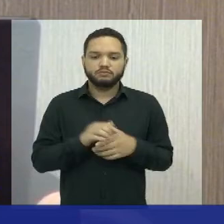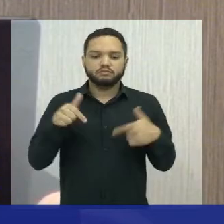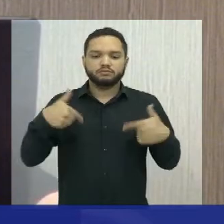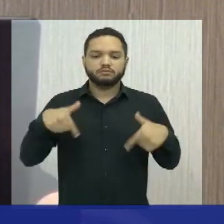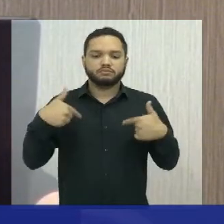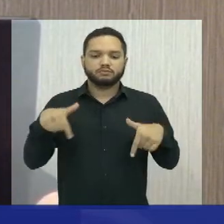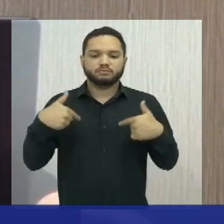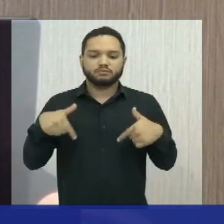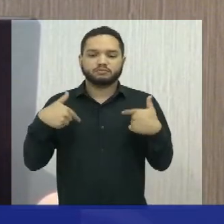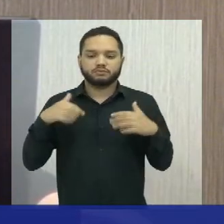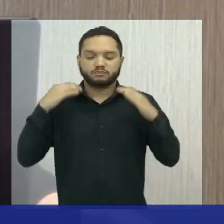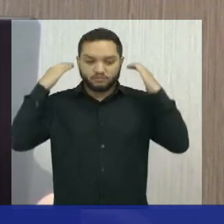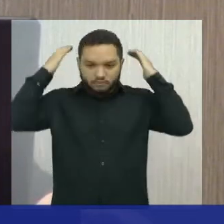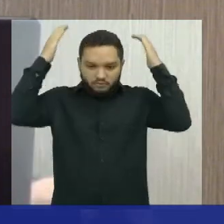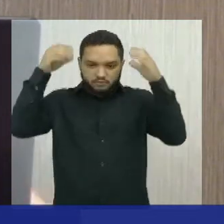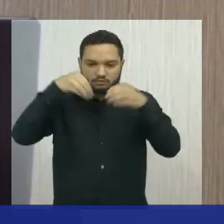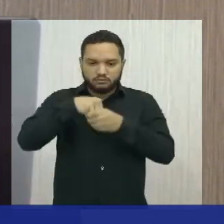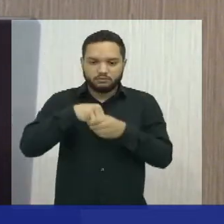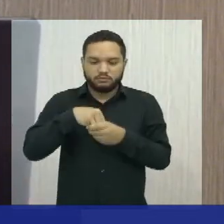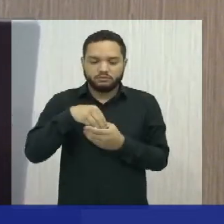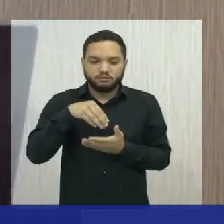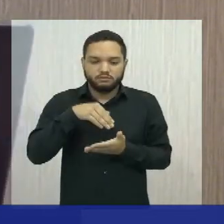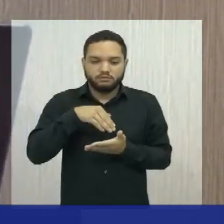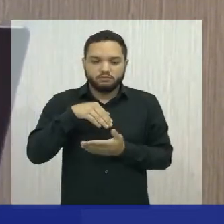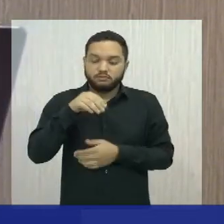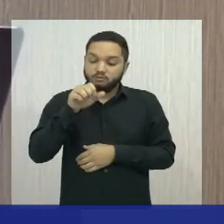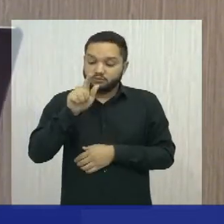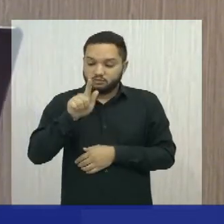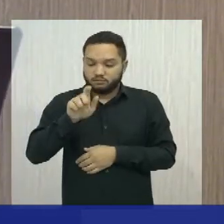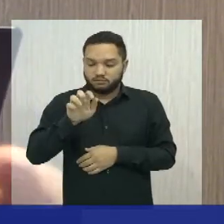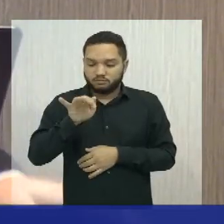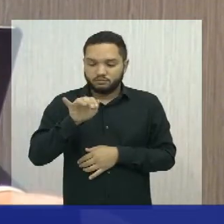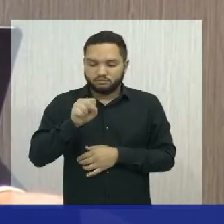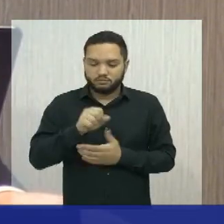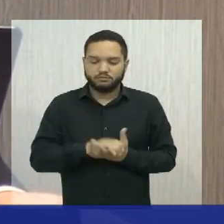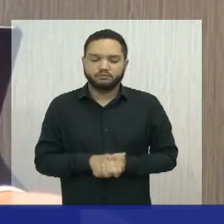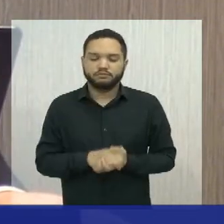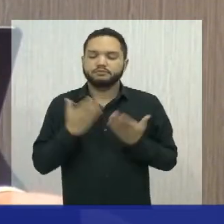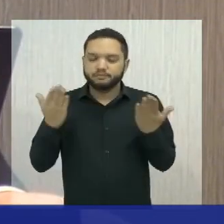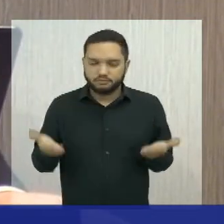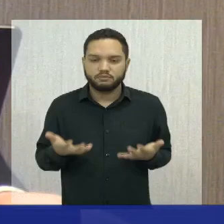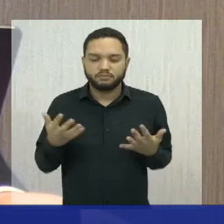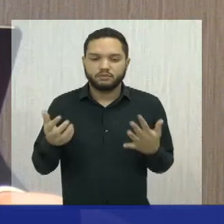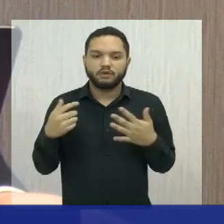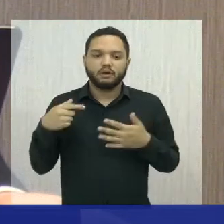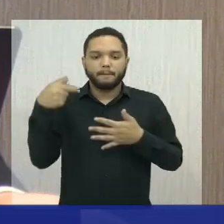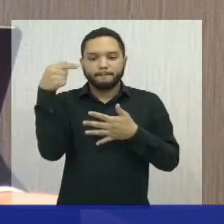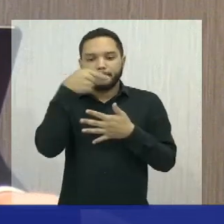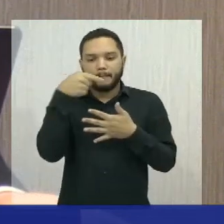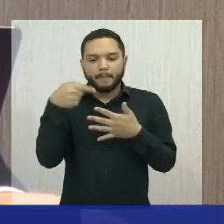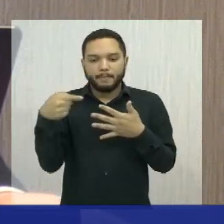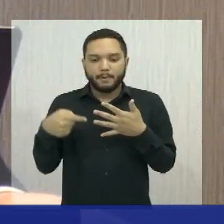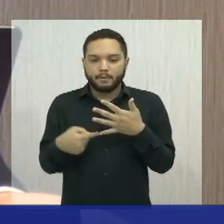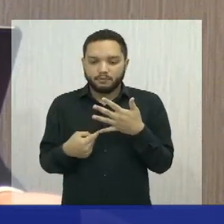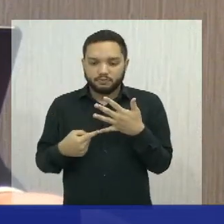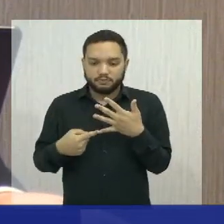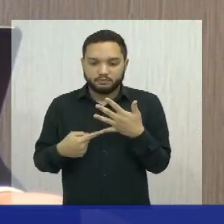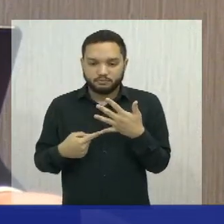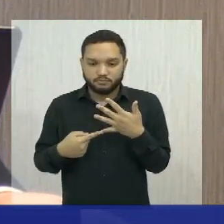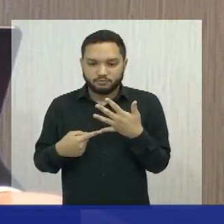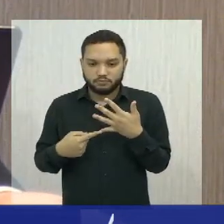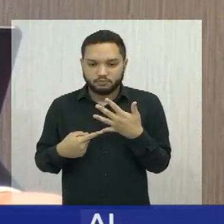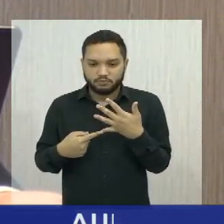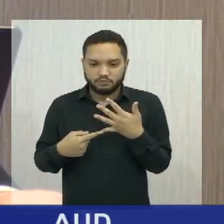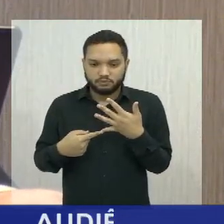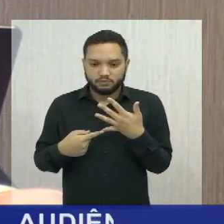da AGFIS na nossa cidade. Gostaria de fazer alguns apontamentos nesse sentido, já no caminho daquilo